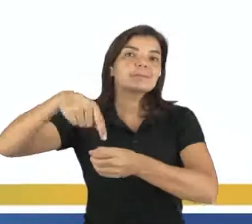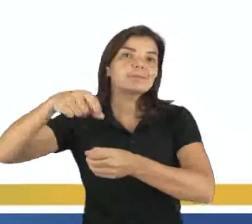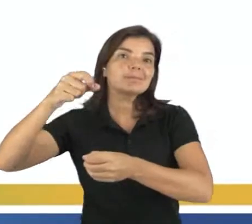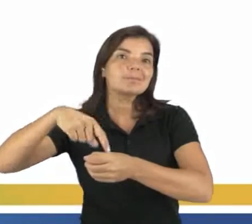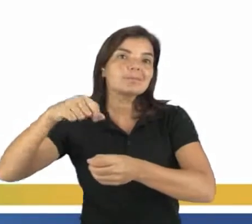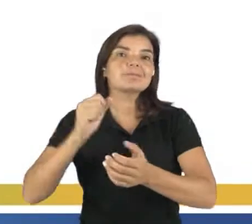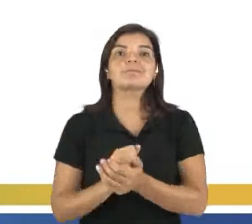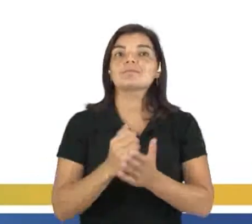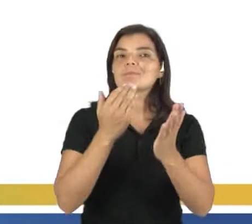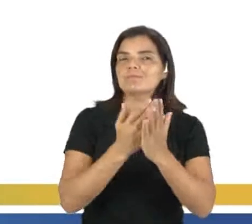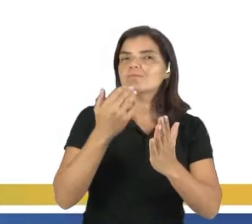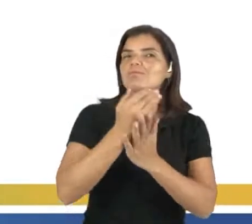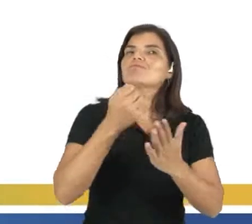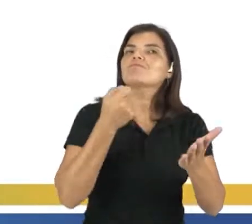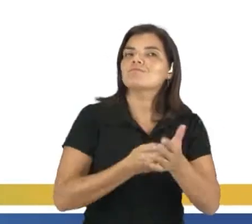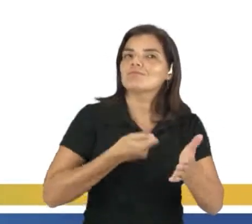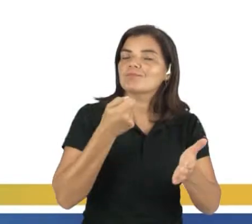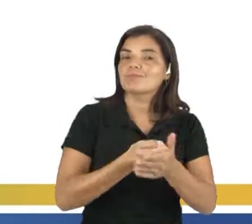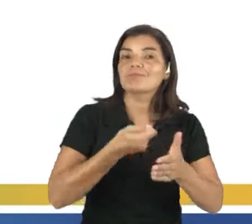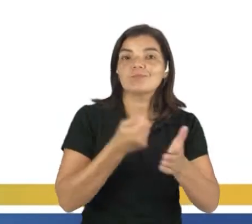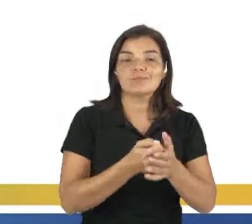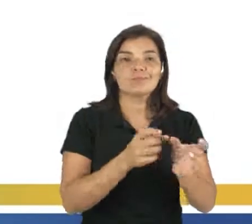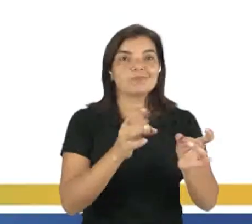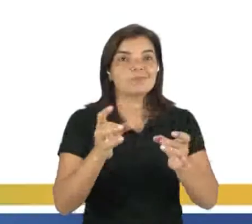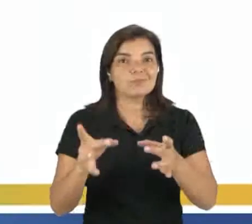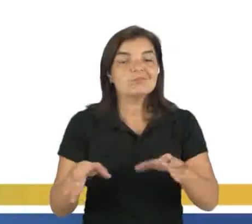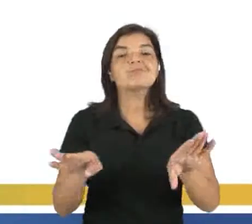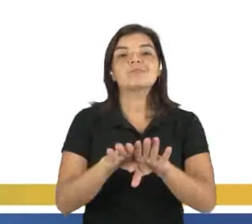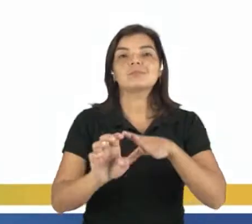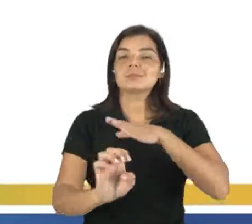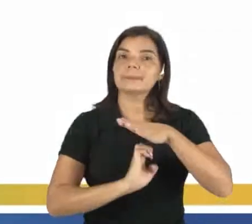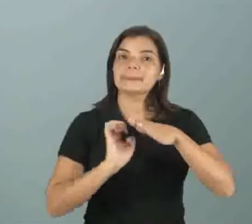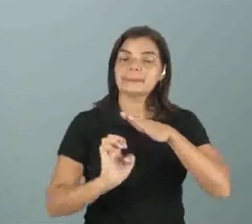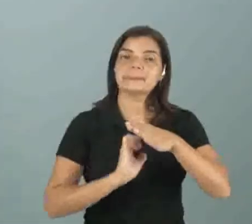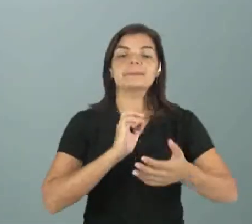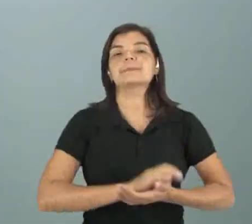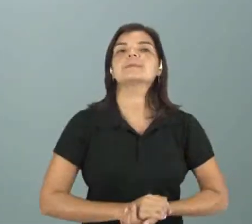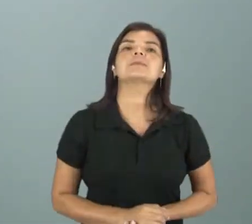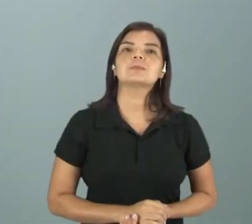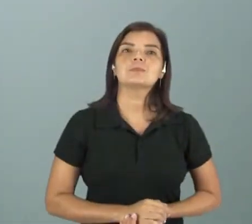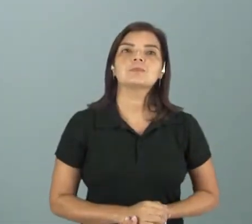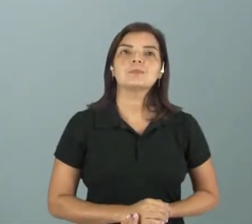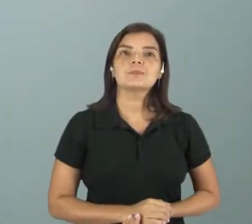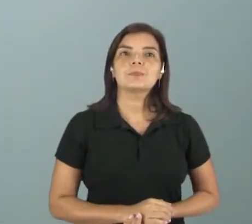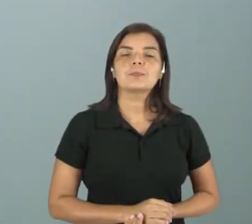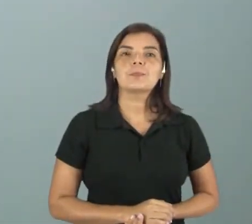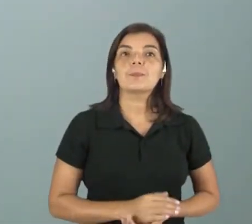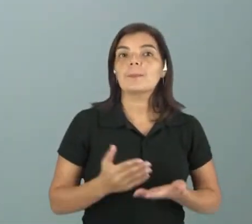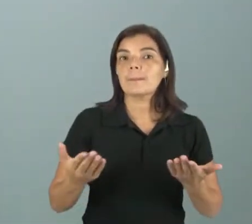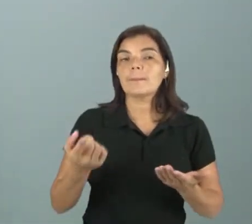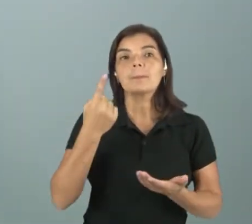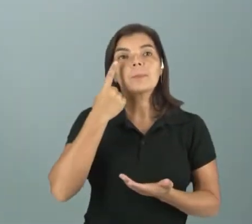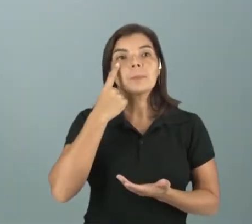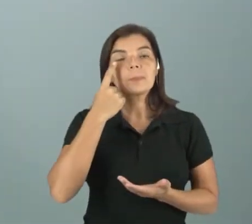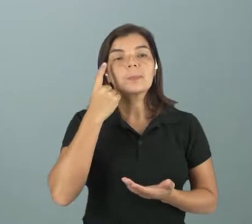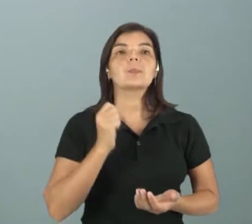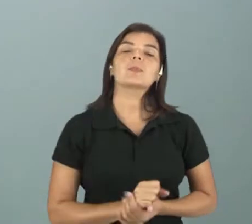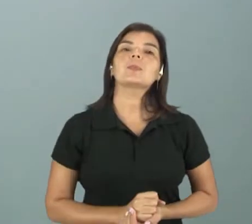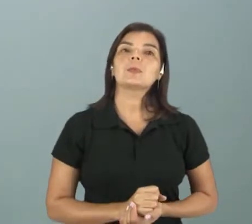e produtivo, acima das exigências do mercado e das empresas. E aí nós